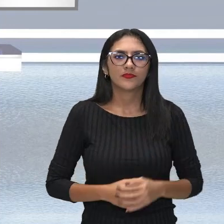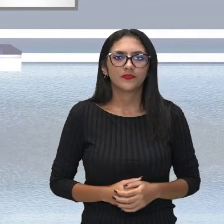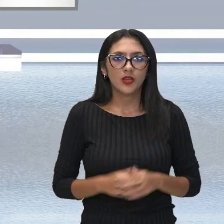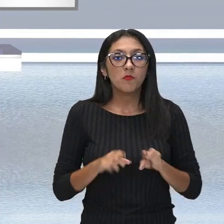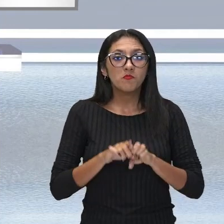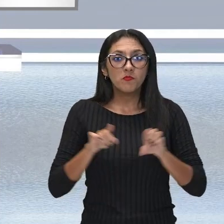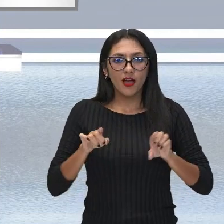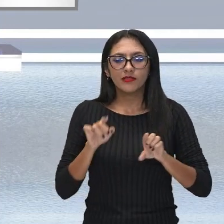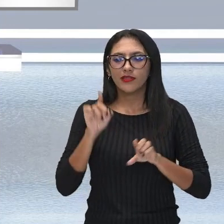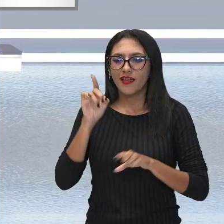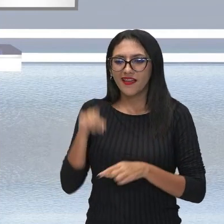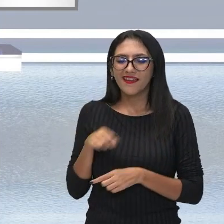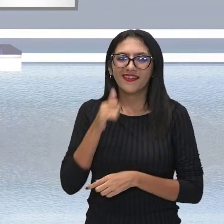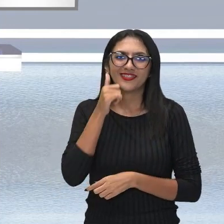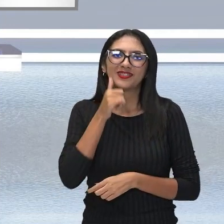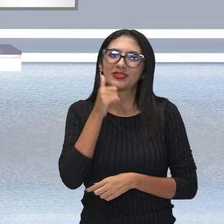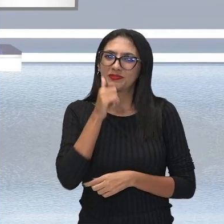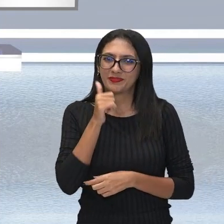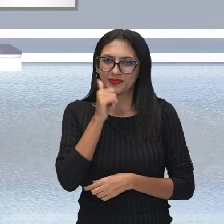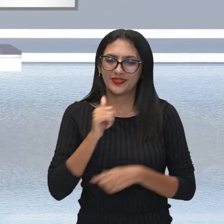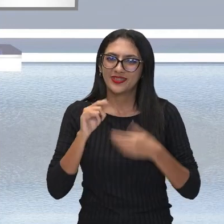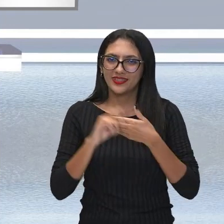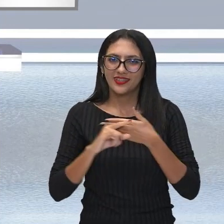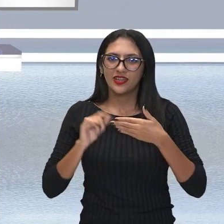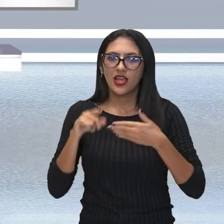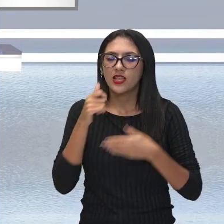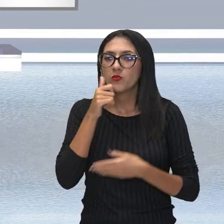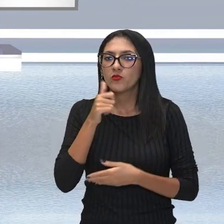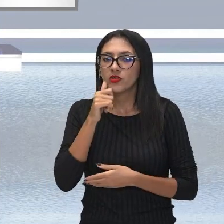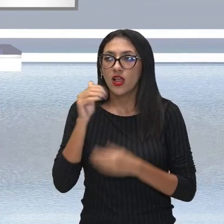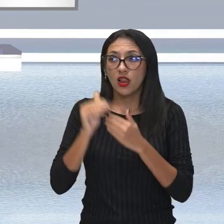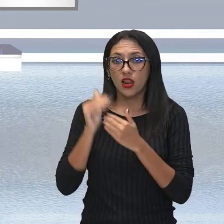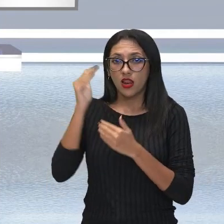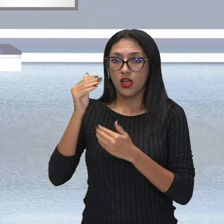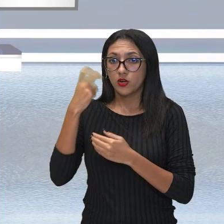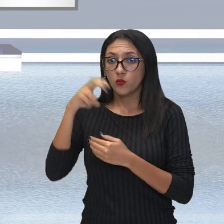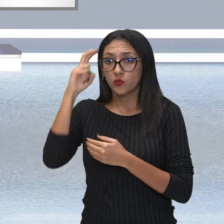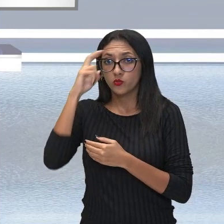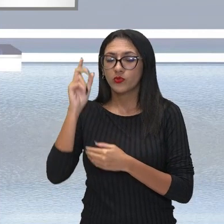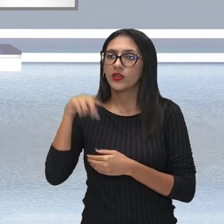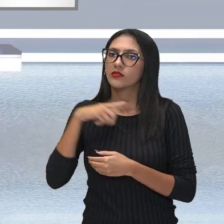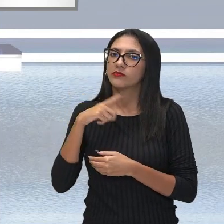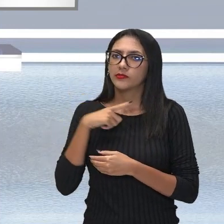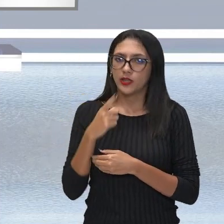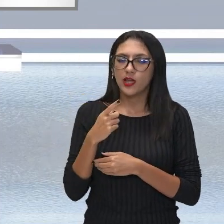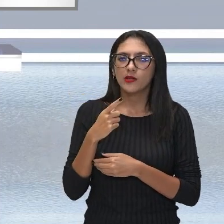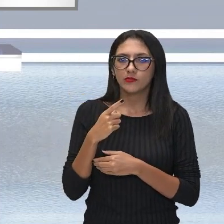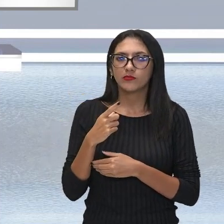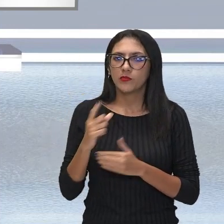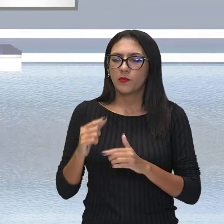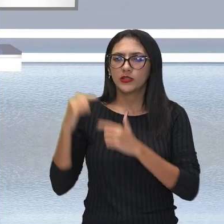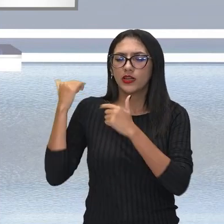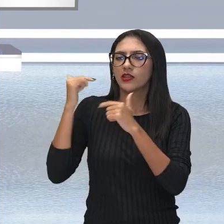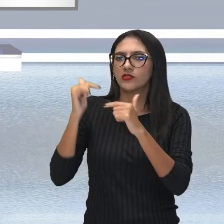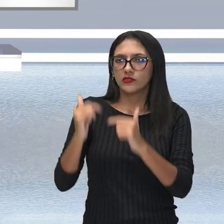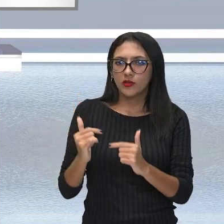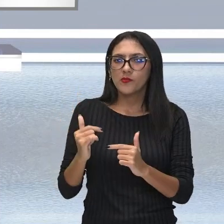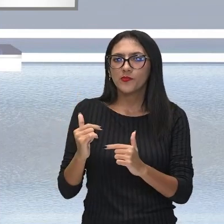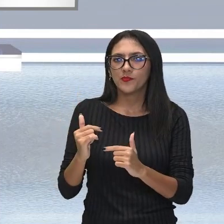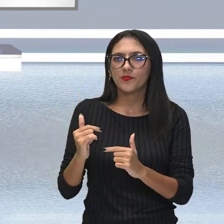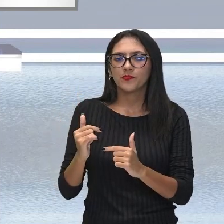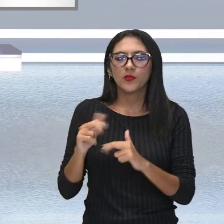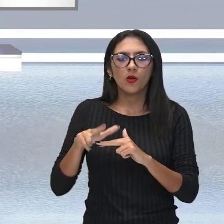a afegã, né, a Sanita, que é afegã, lá na cultura dela, eles têm essa prática. E então ela